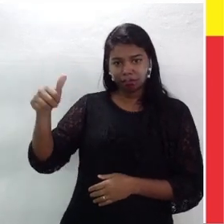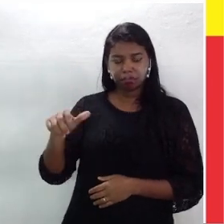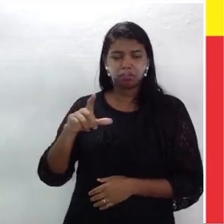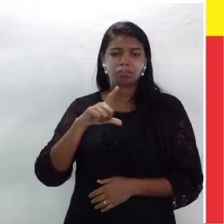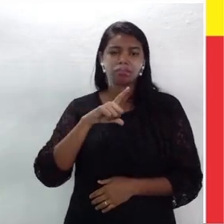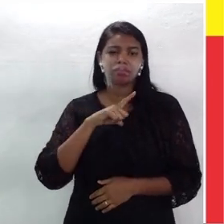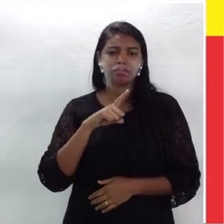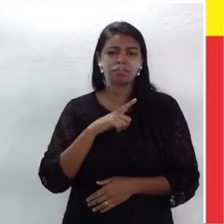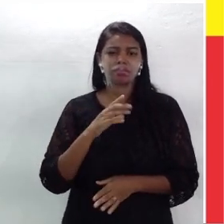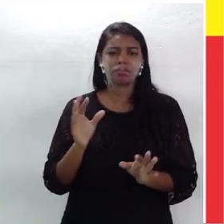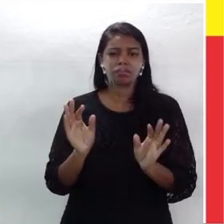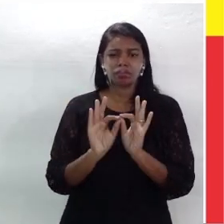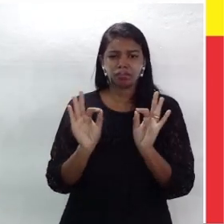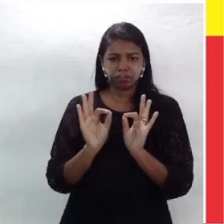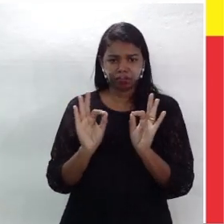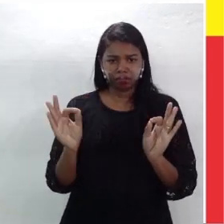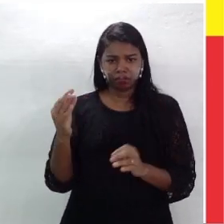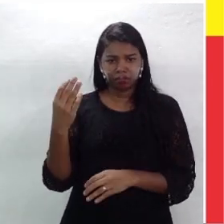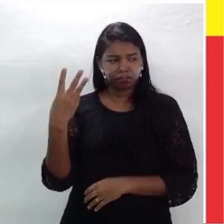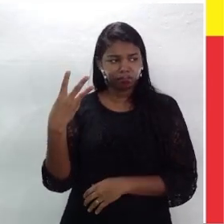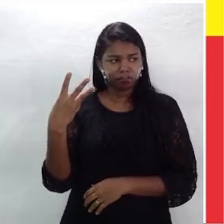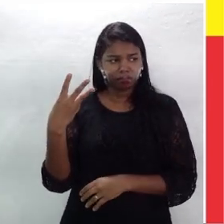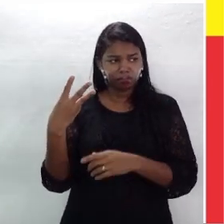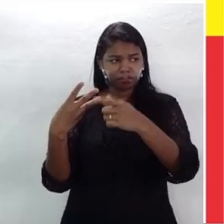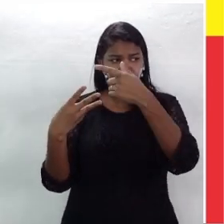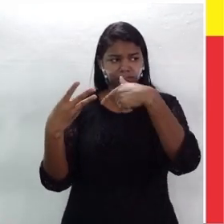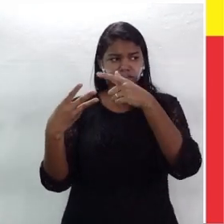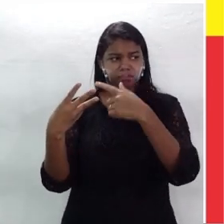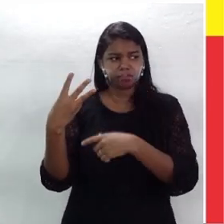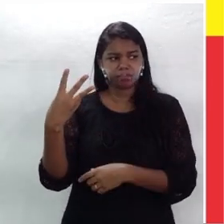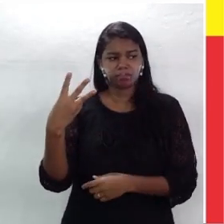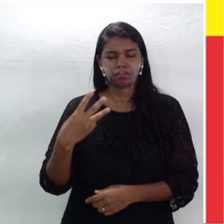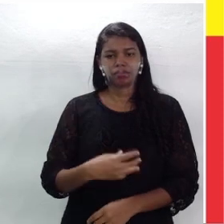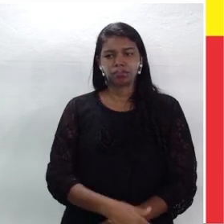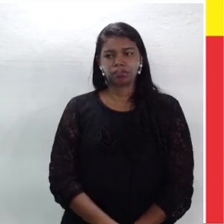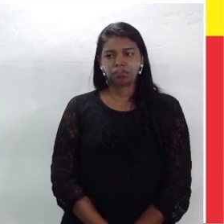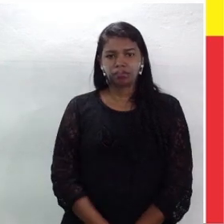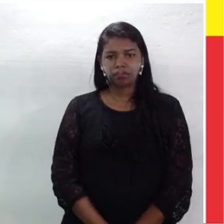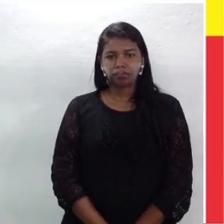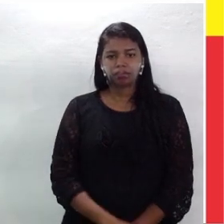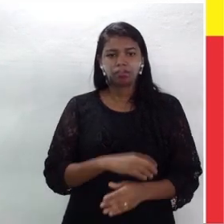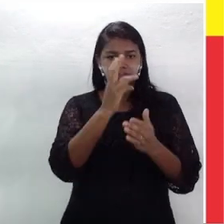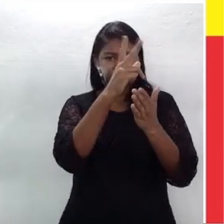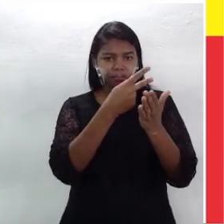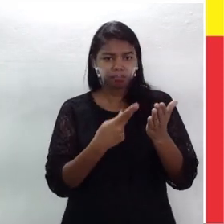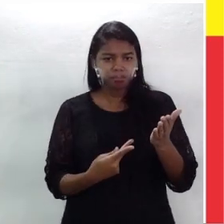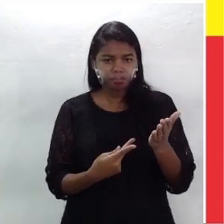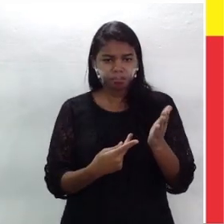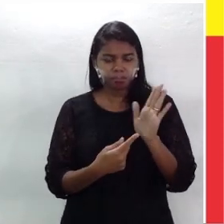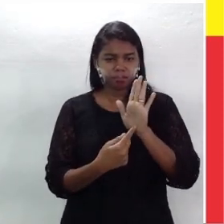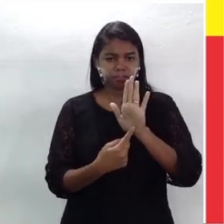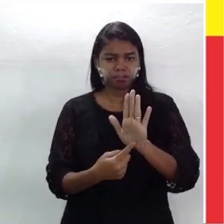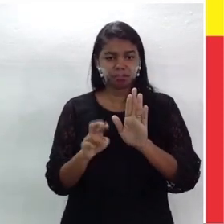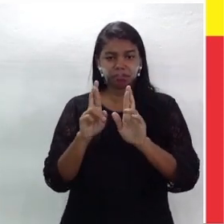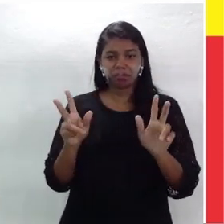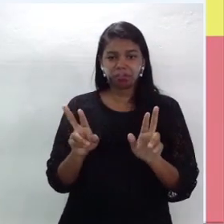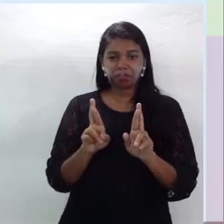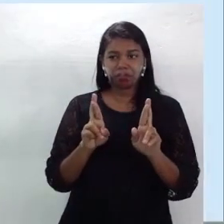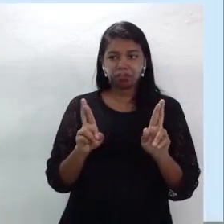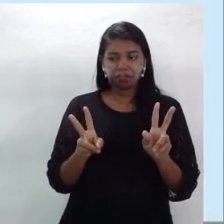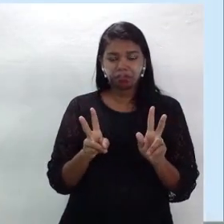de comum entre essas três figuras? Essas três figuras, apesar de